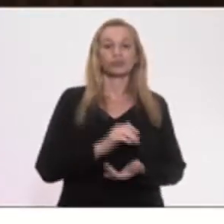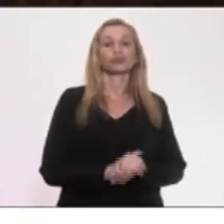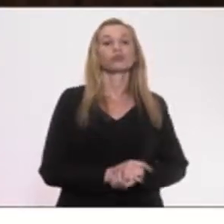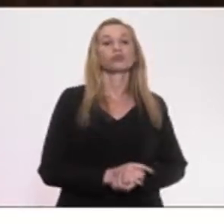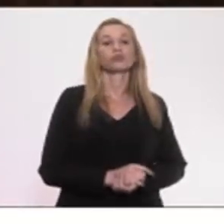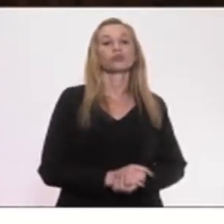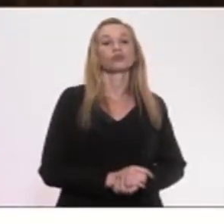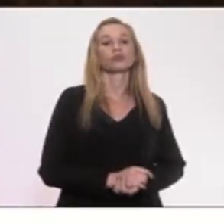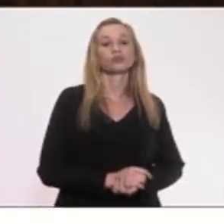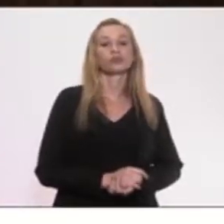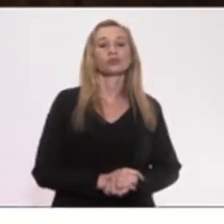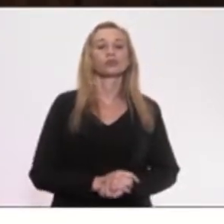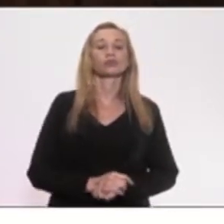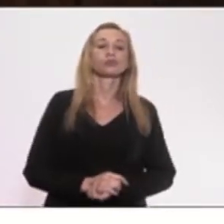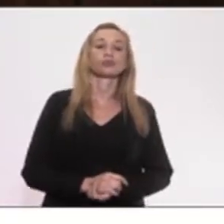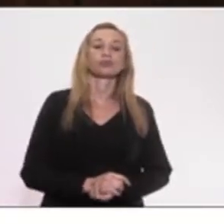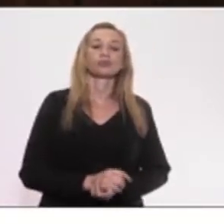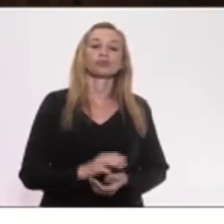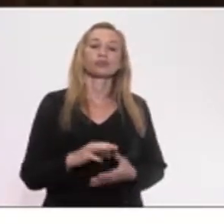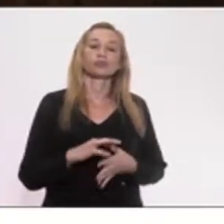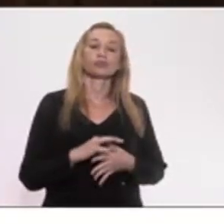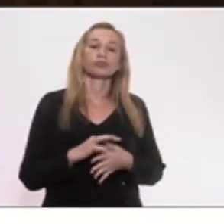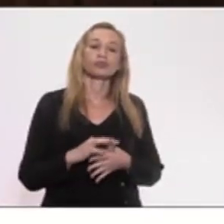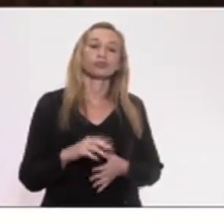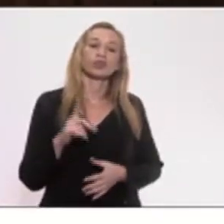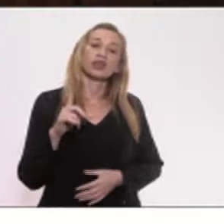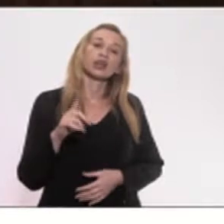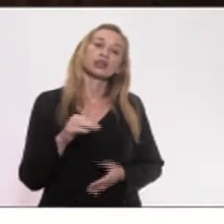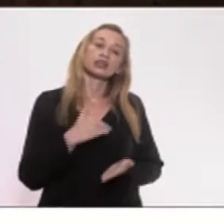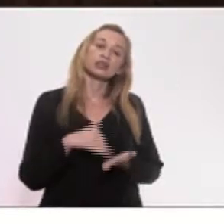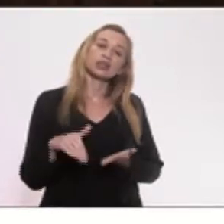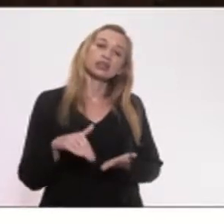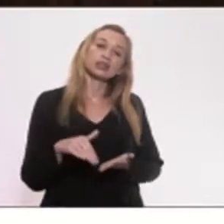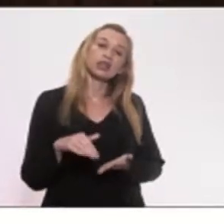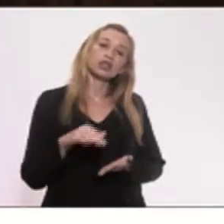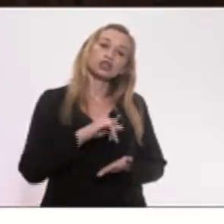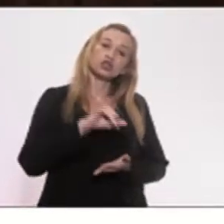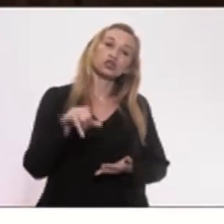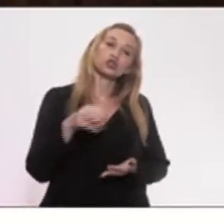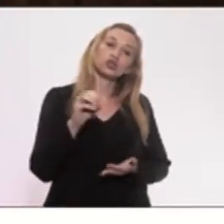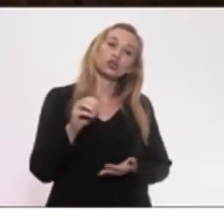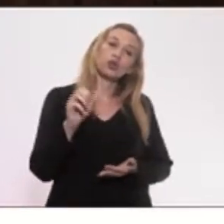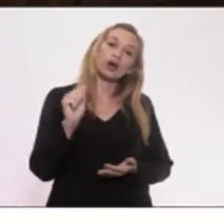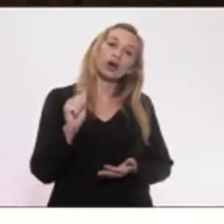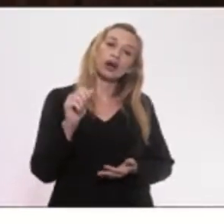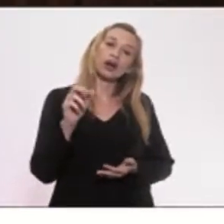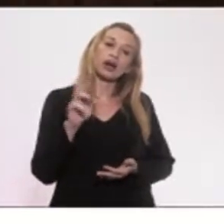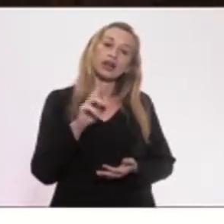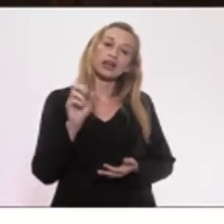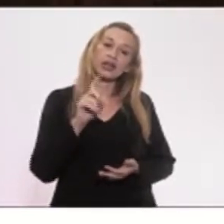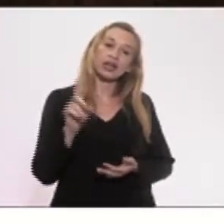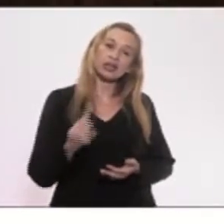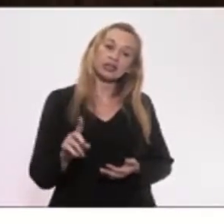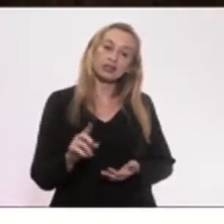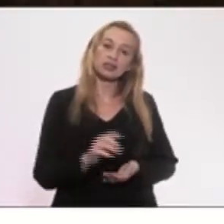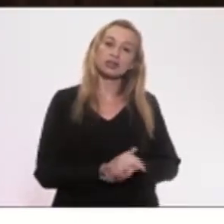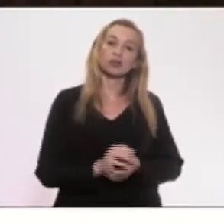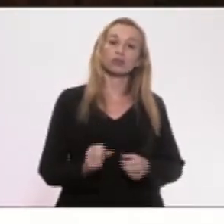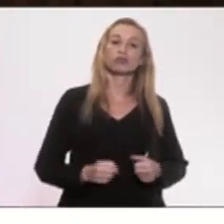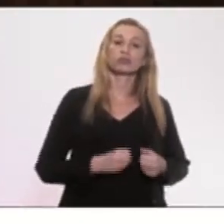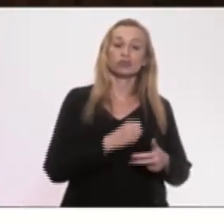delas era liderada pelo secretário Juarez Fialho, representando o Poder